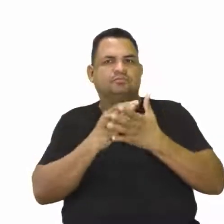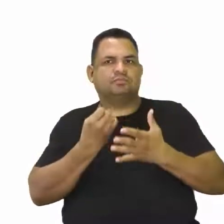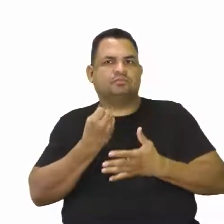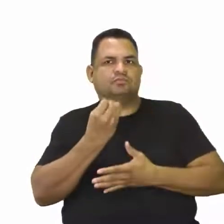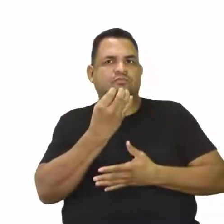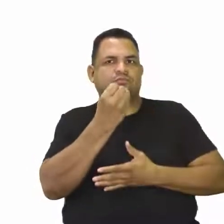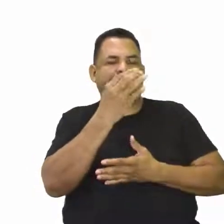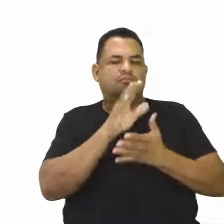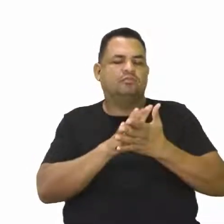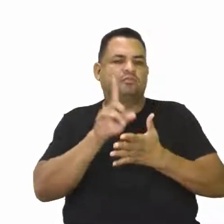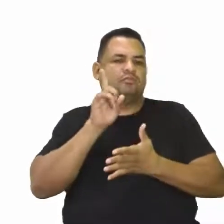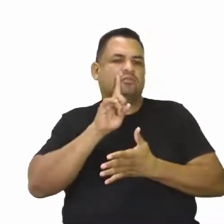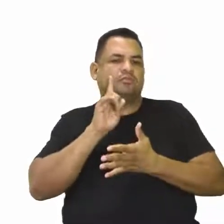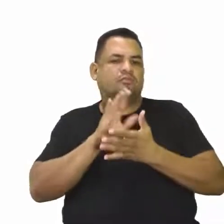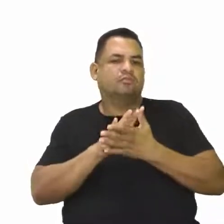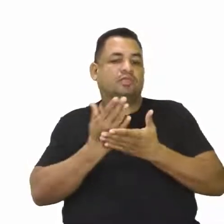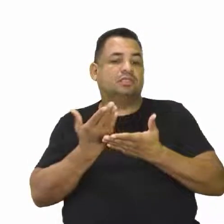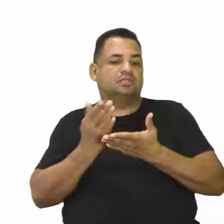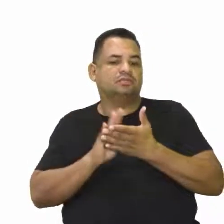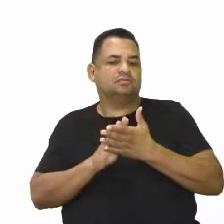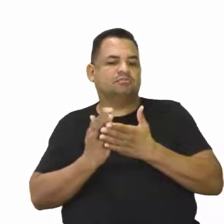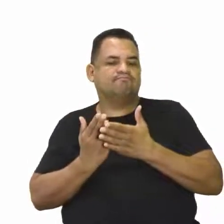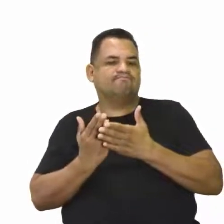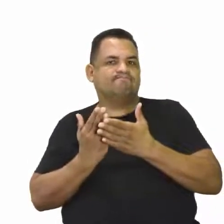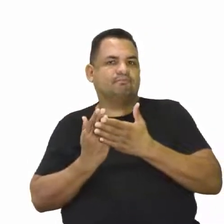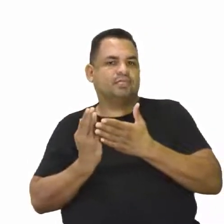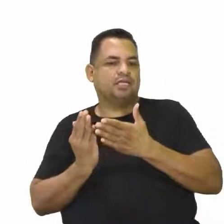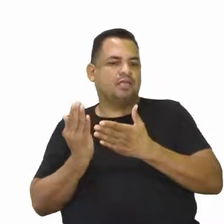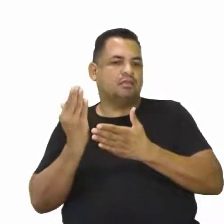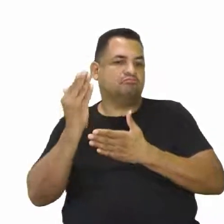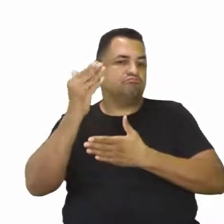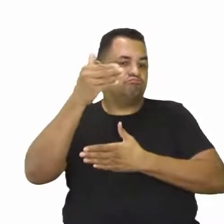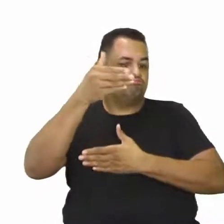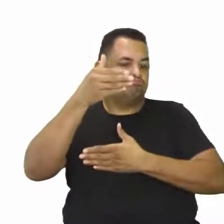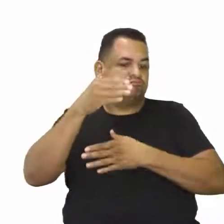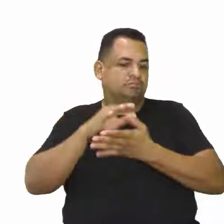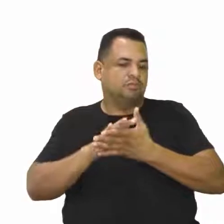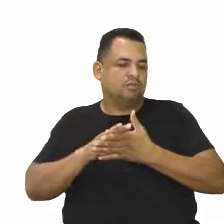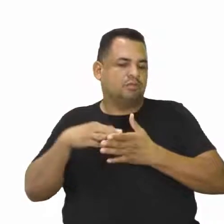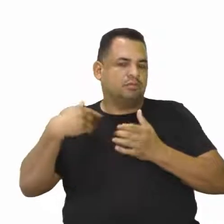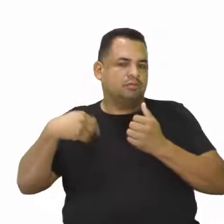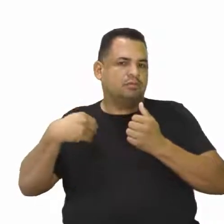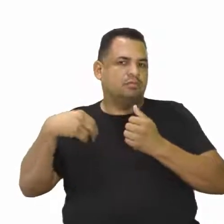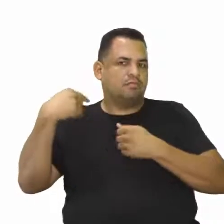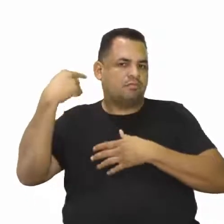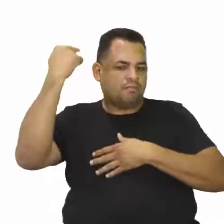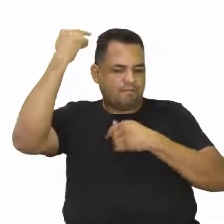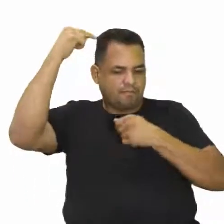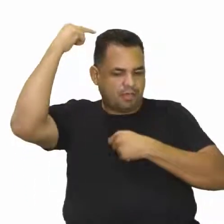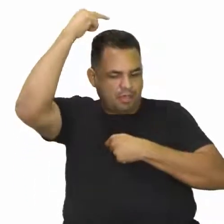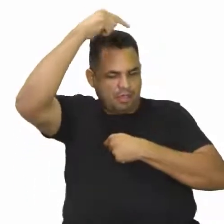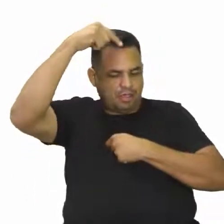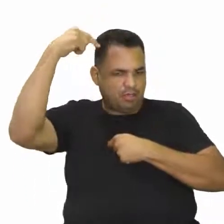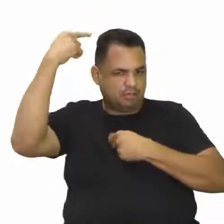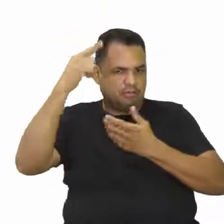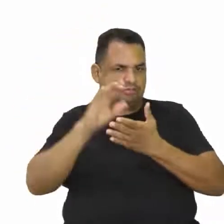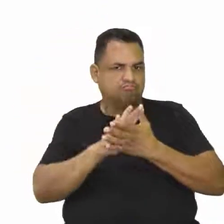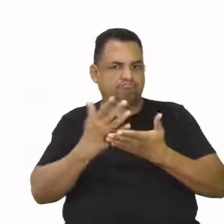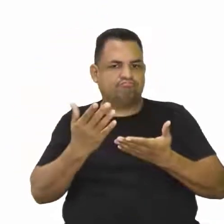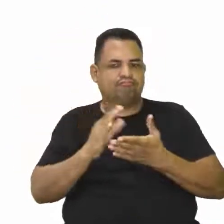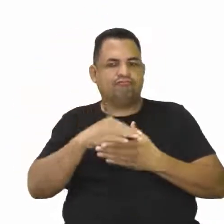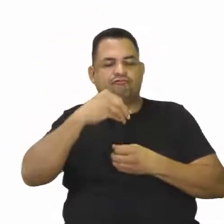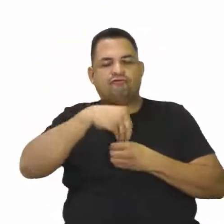onde? Do México. Veio do México. Ele foi o quê? Ilegalmente,